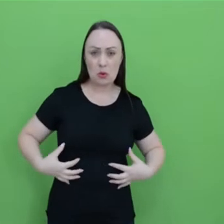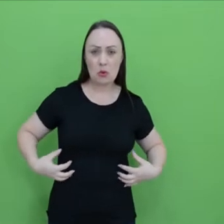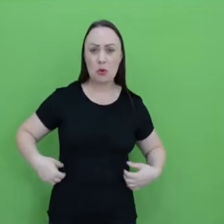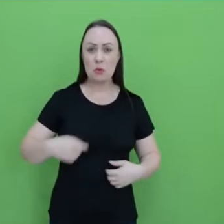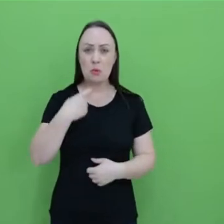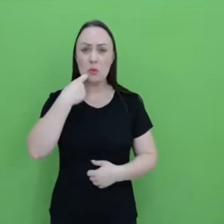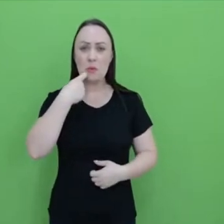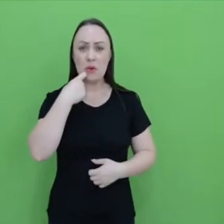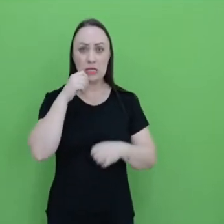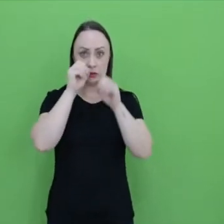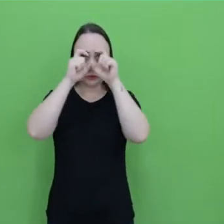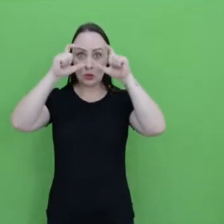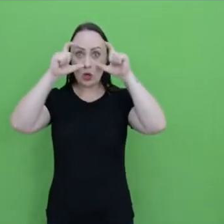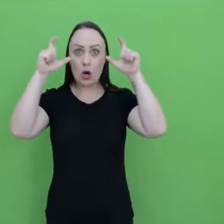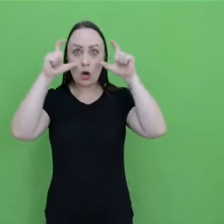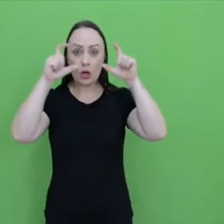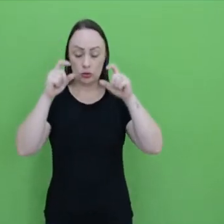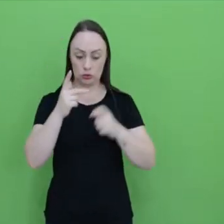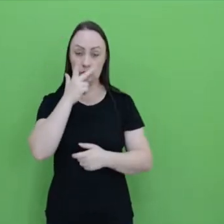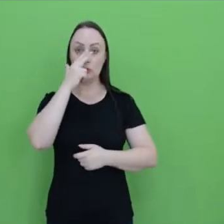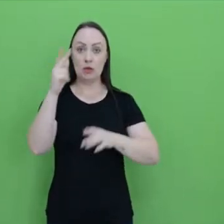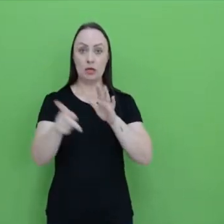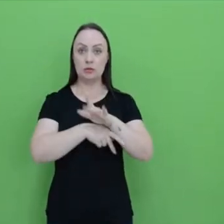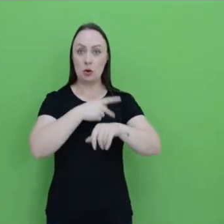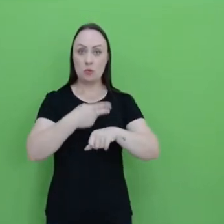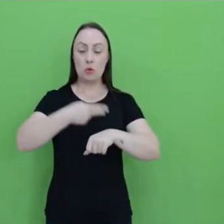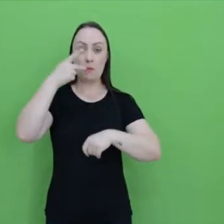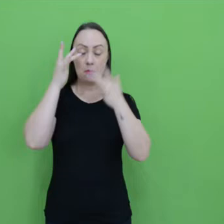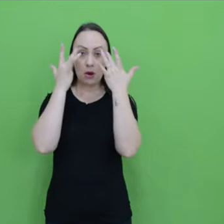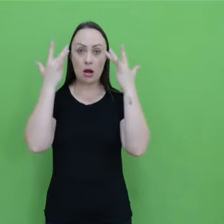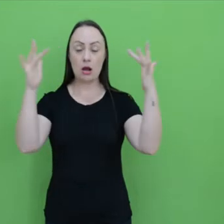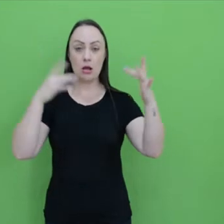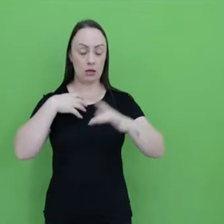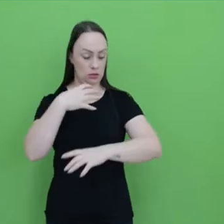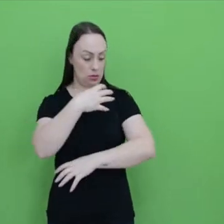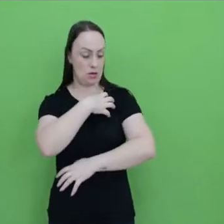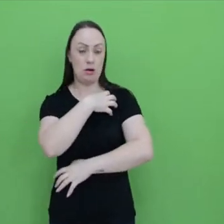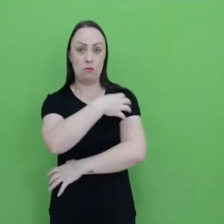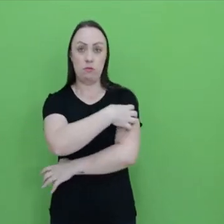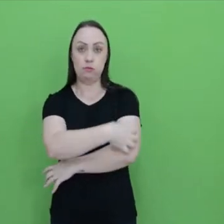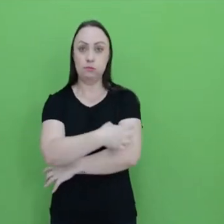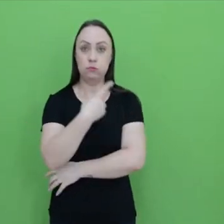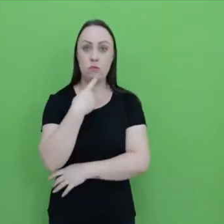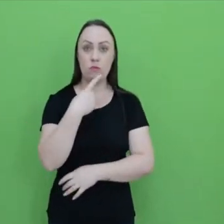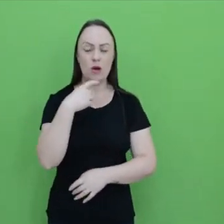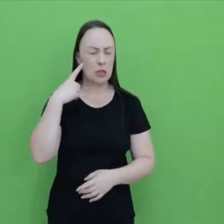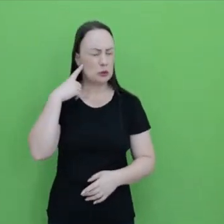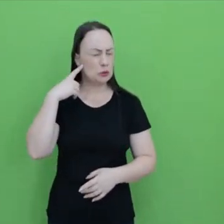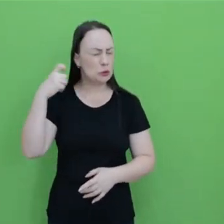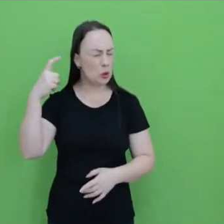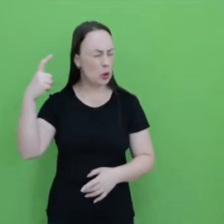verdes, olhos reluzentes como diamantes e cascos vermelhos, e faziam um